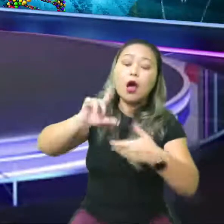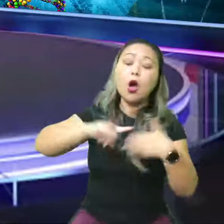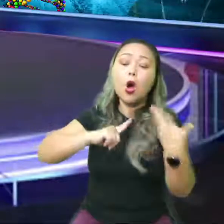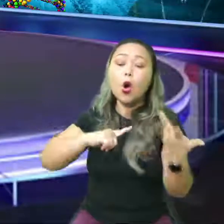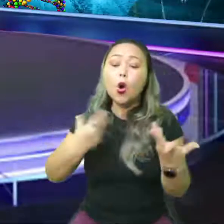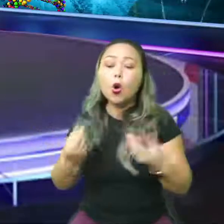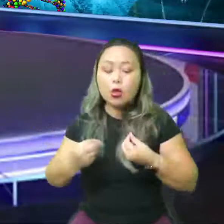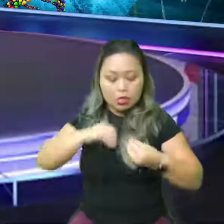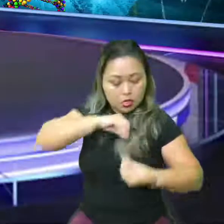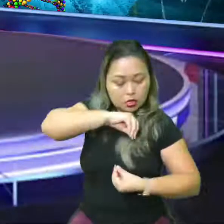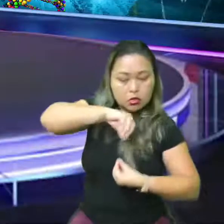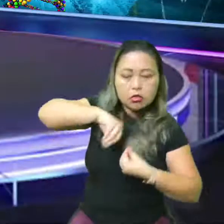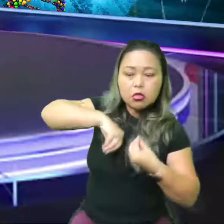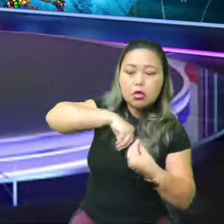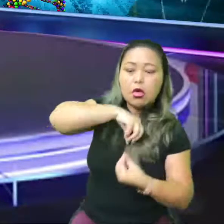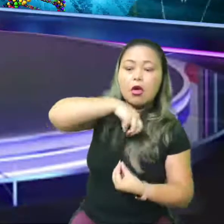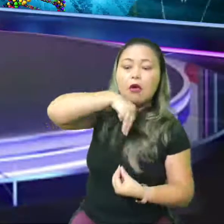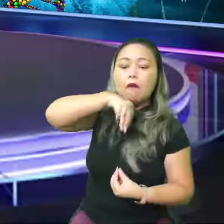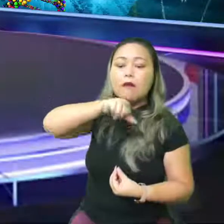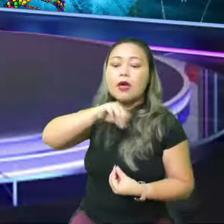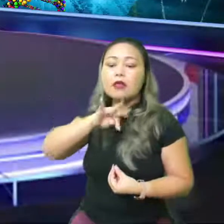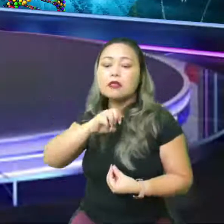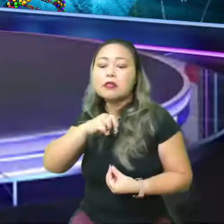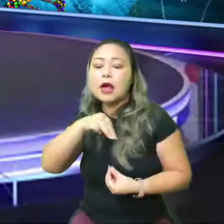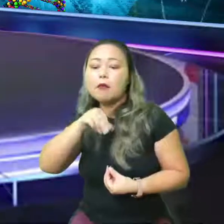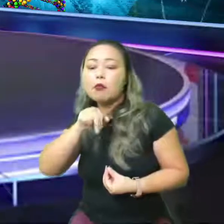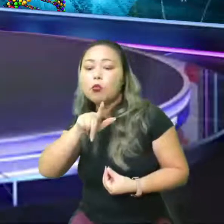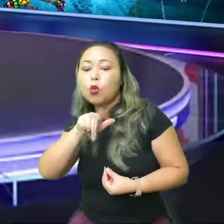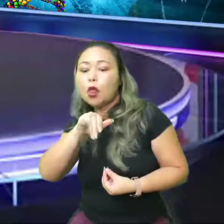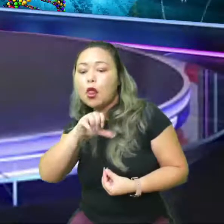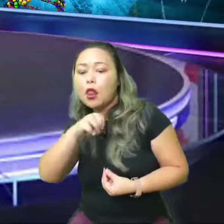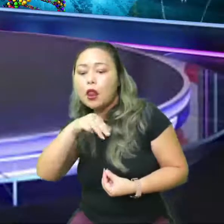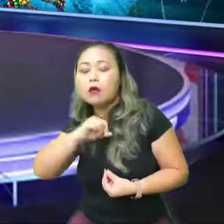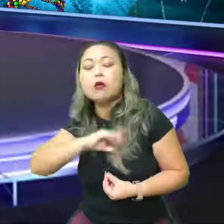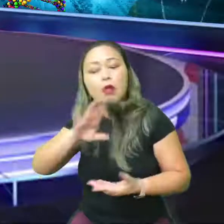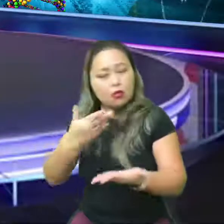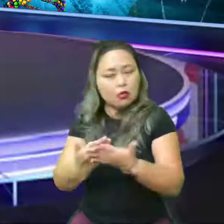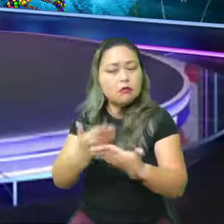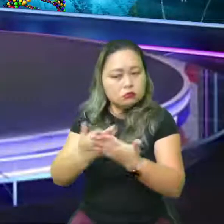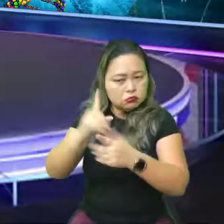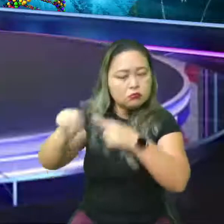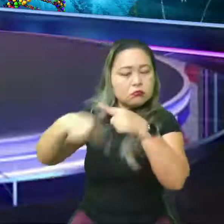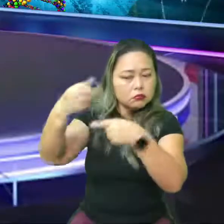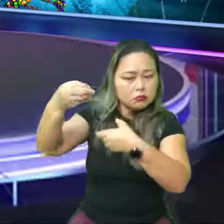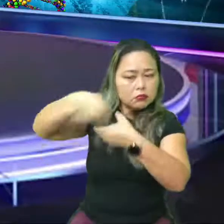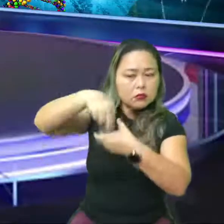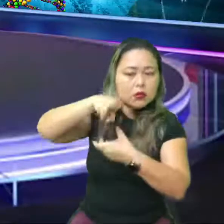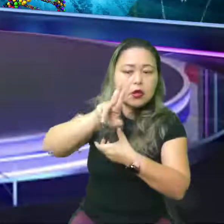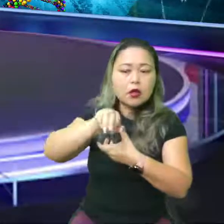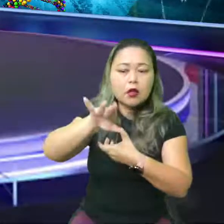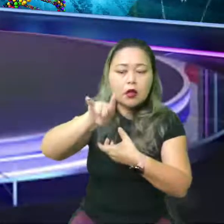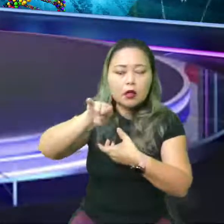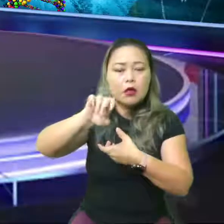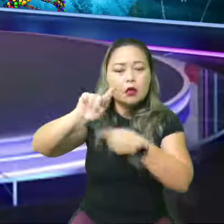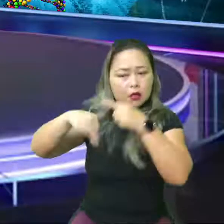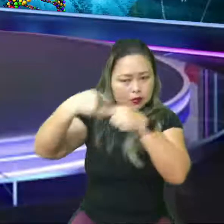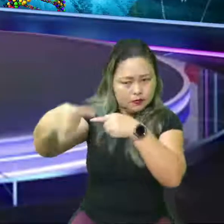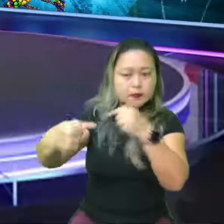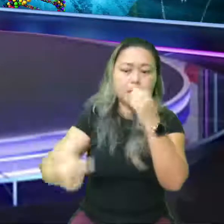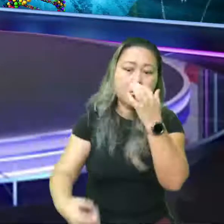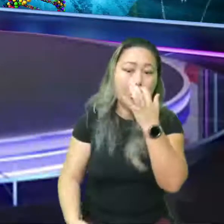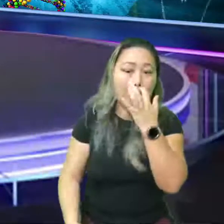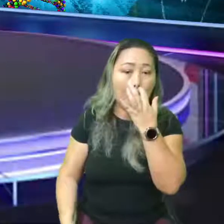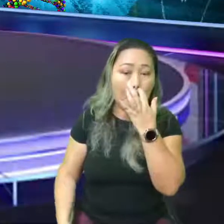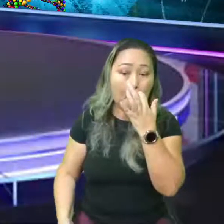de metabolismos diferentes que nós também vamos estar estudando nessa unidade, né, mais para